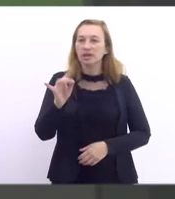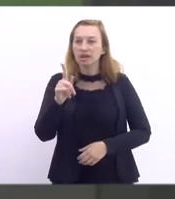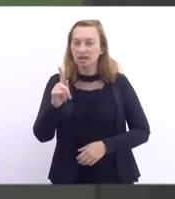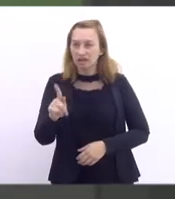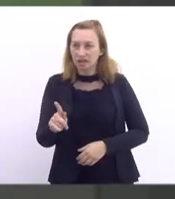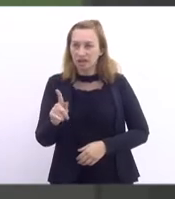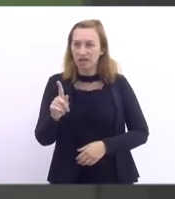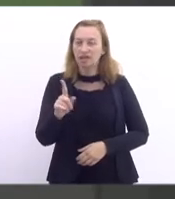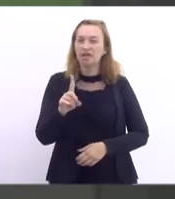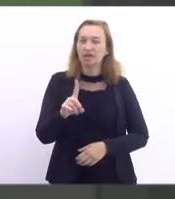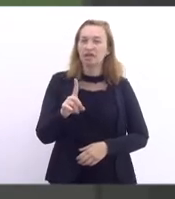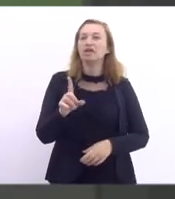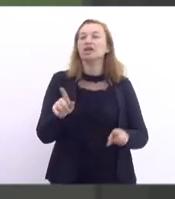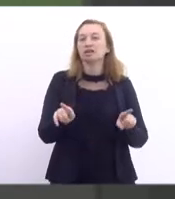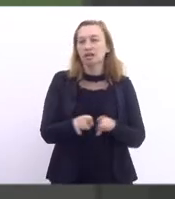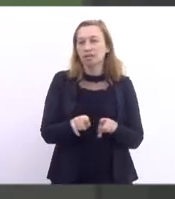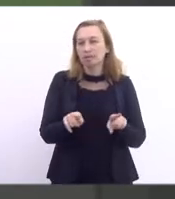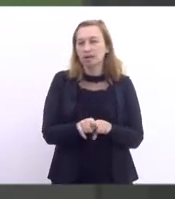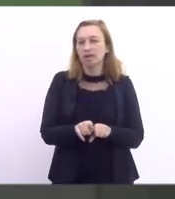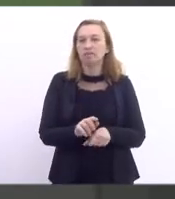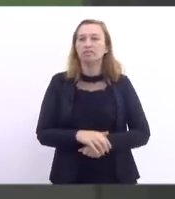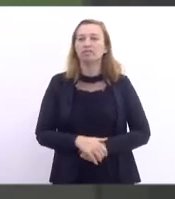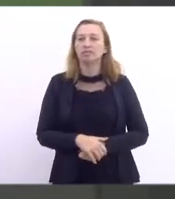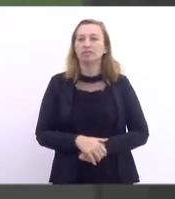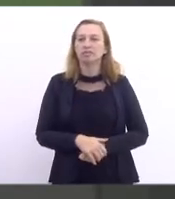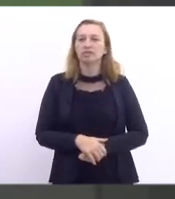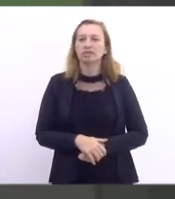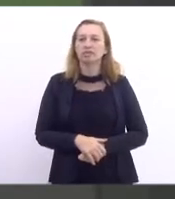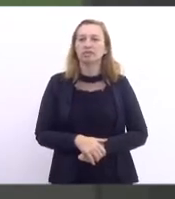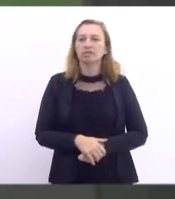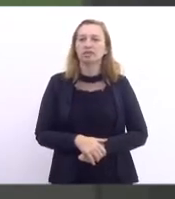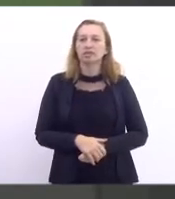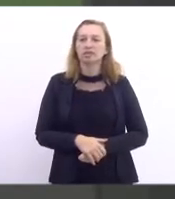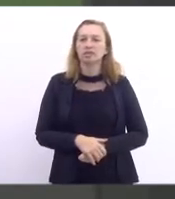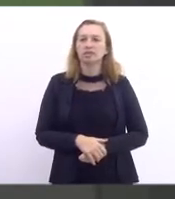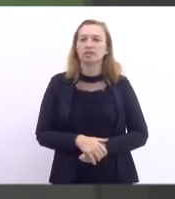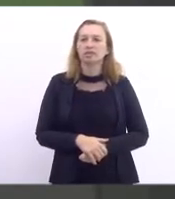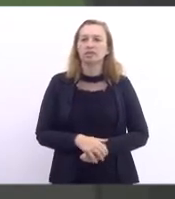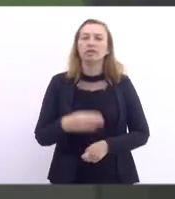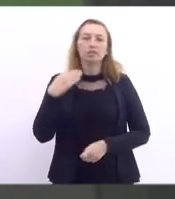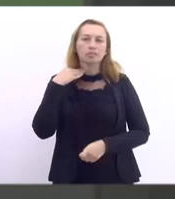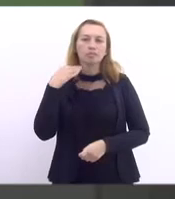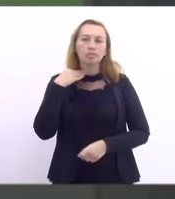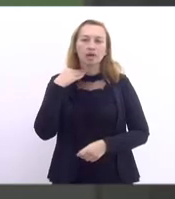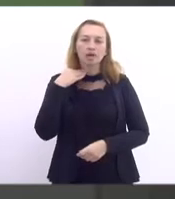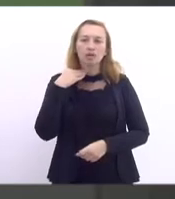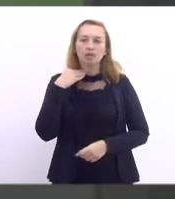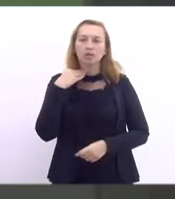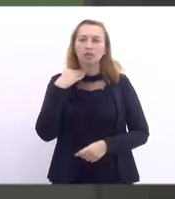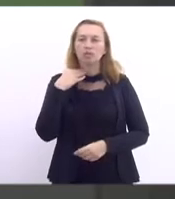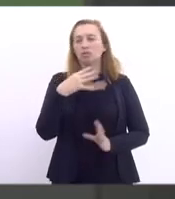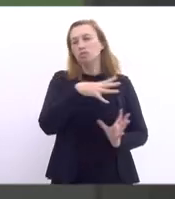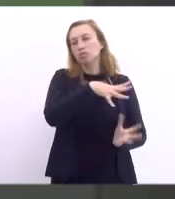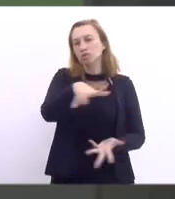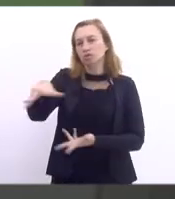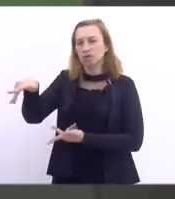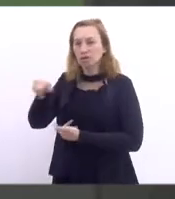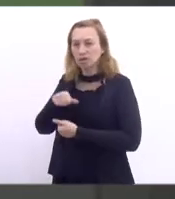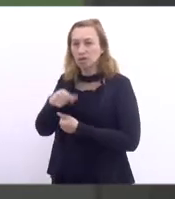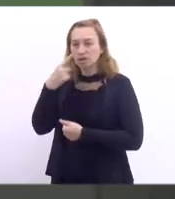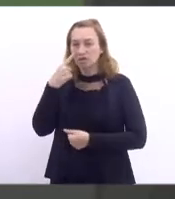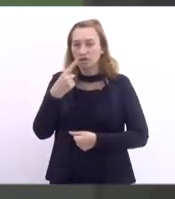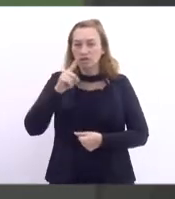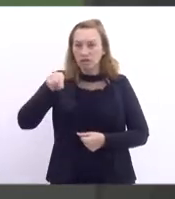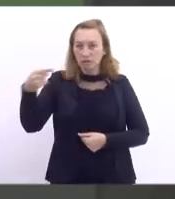o bid também ô Bia de é o Banco Mundial através dos de plx né que a gente